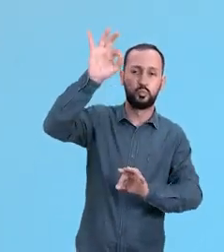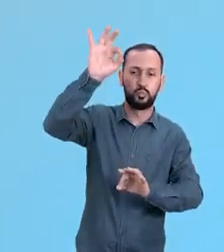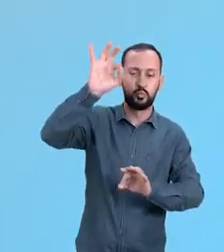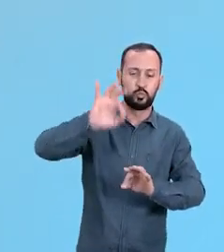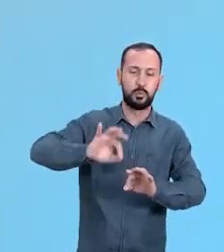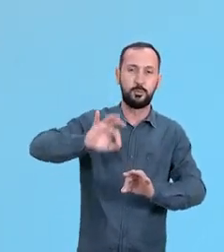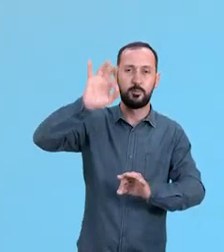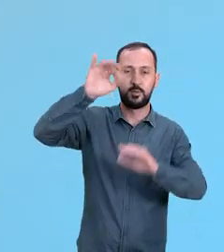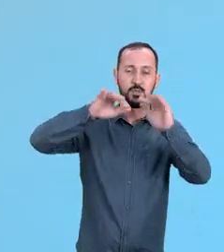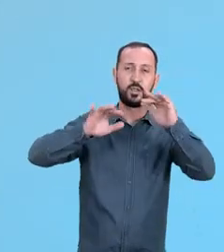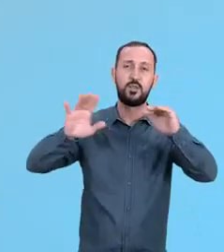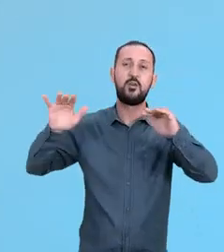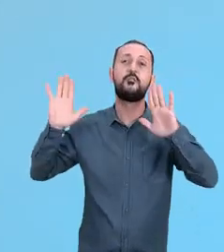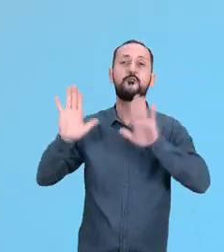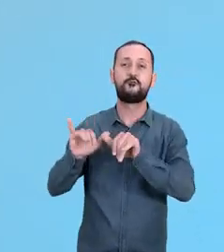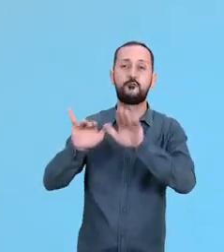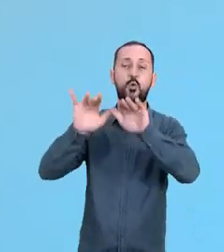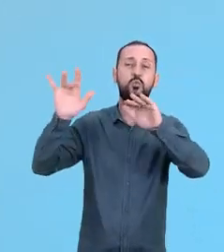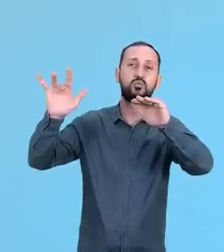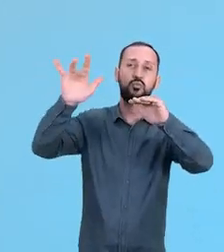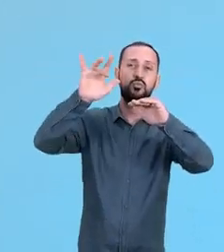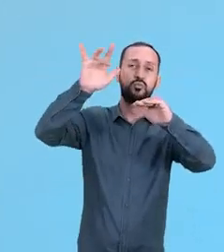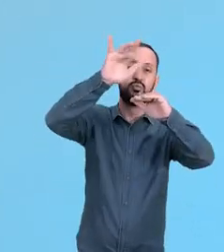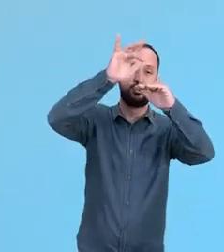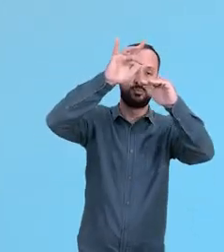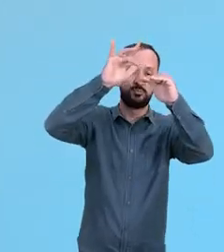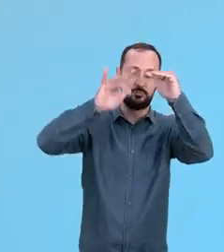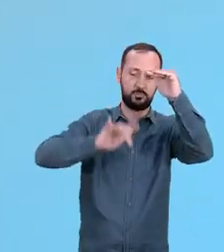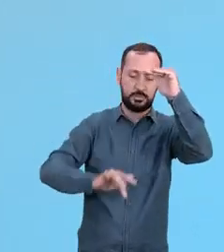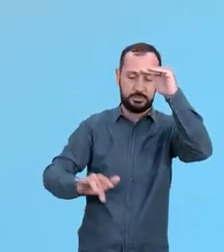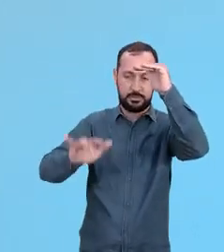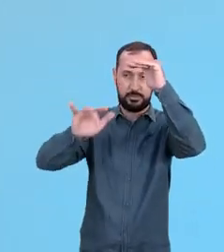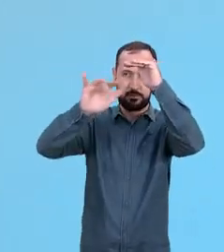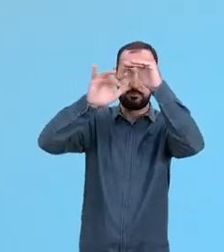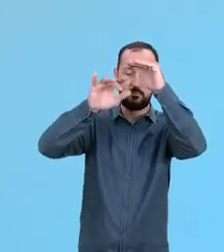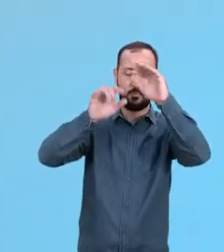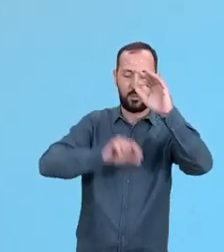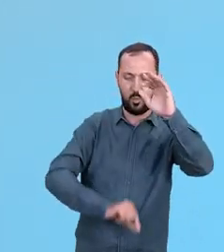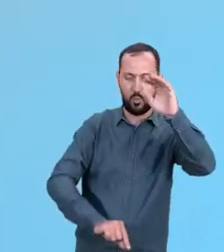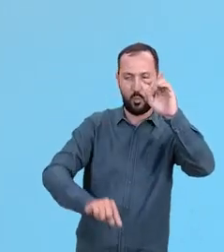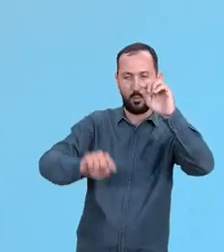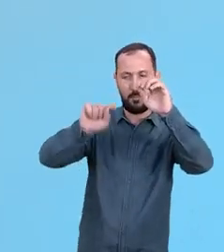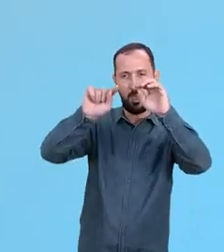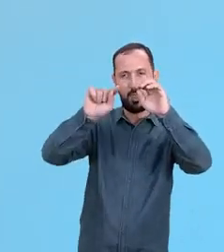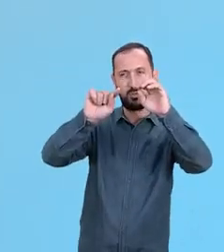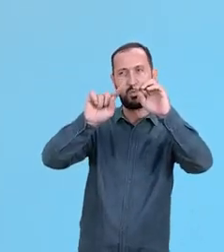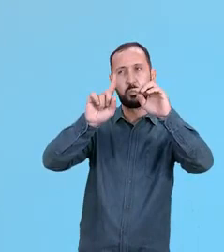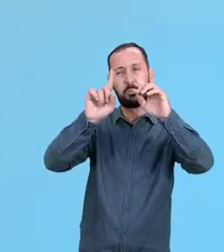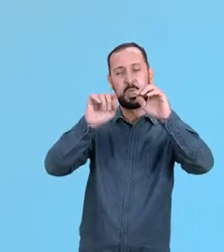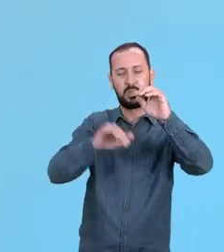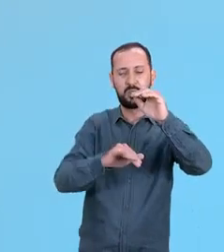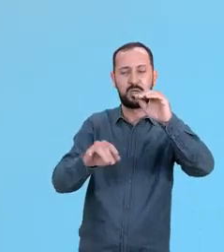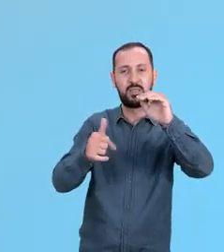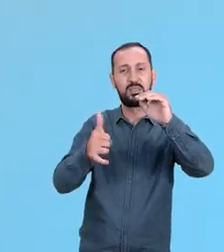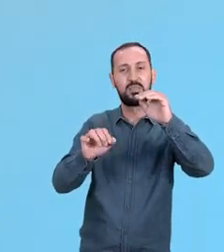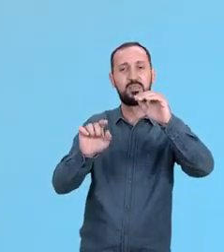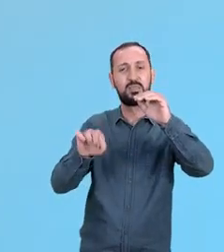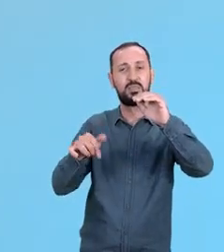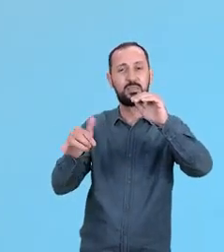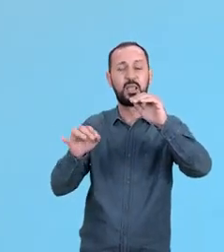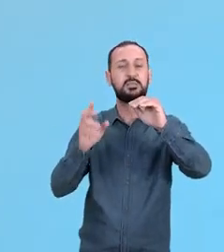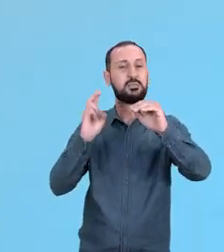de voo, né? Ele voa em torno de 1 metro até 1,10 metros, mais ou menos,